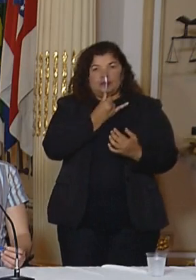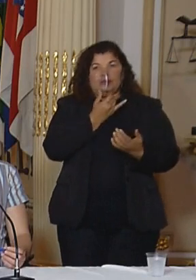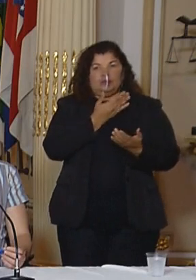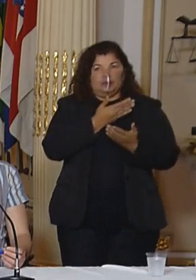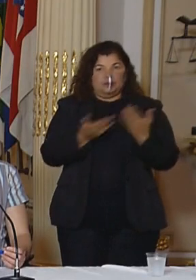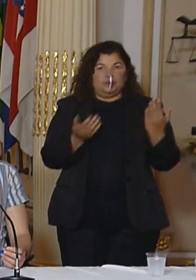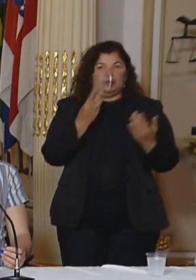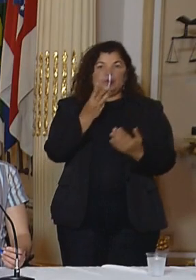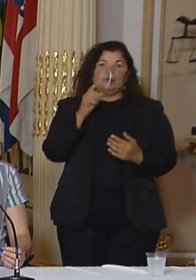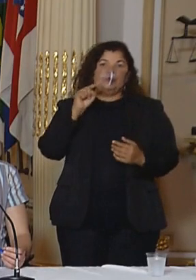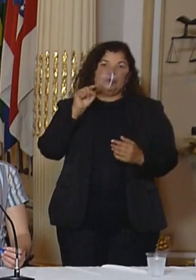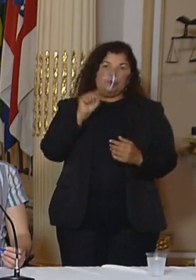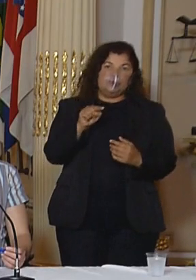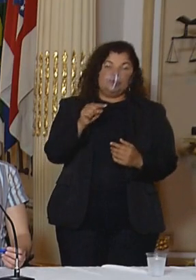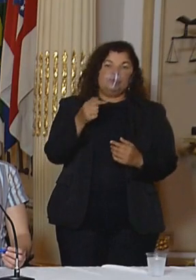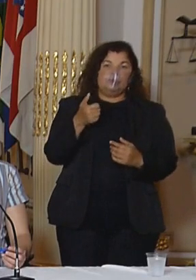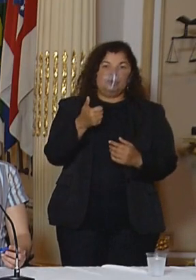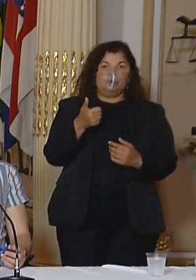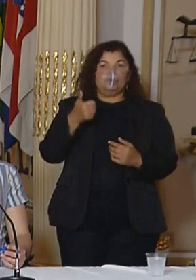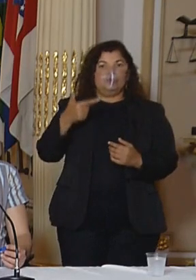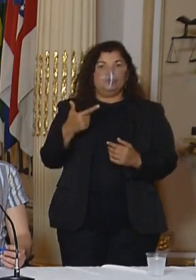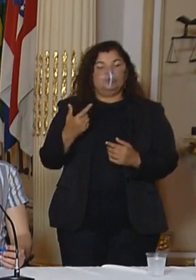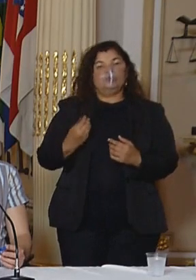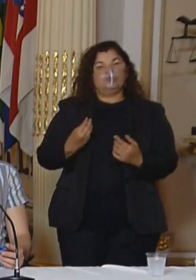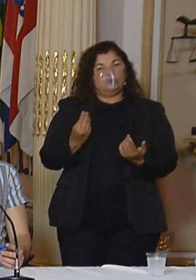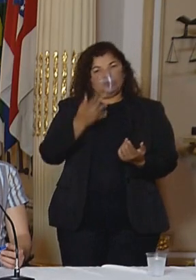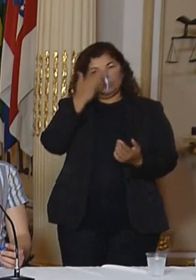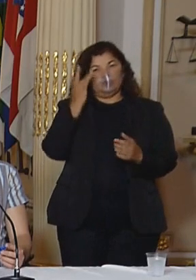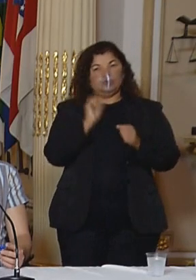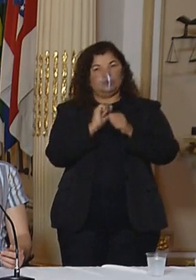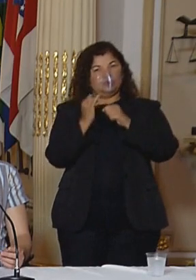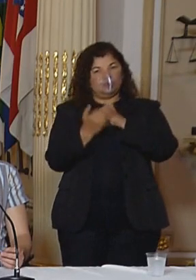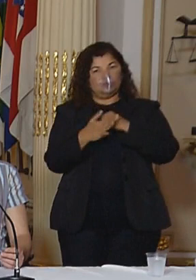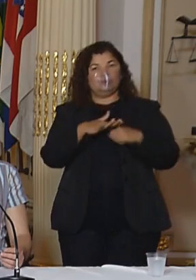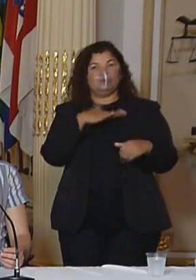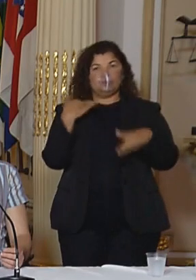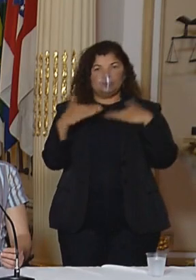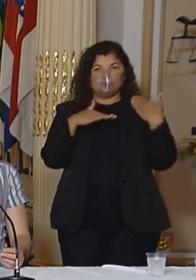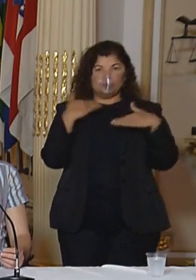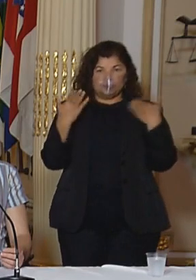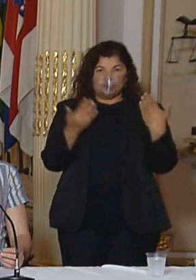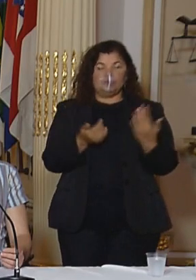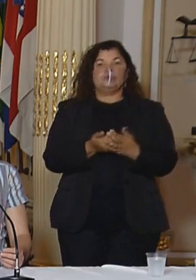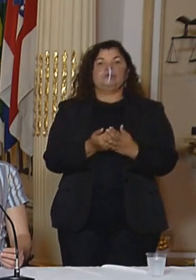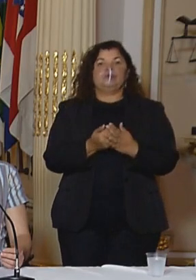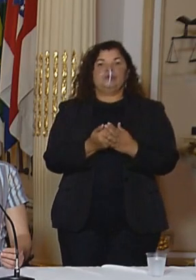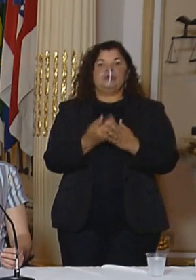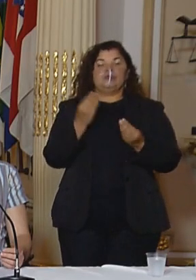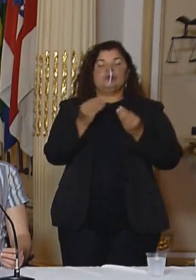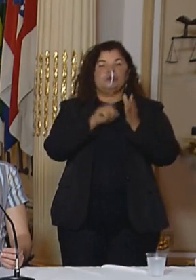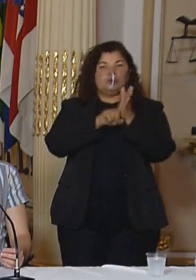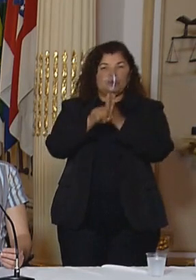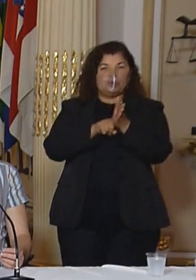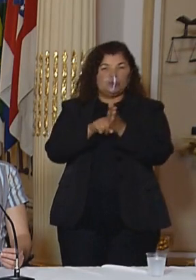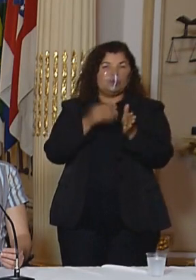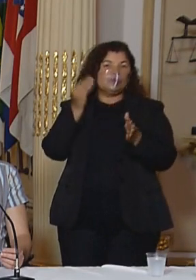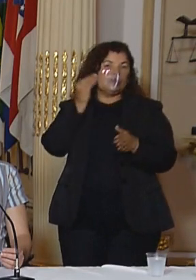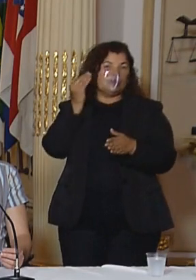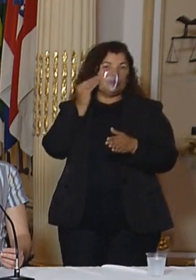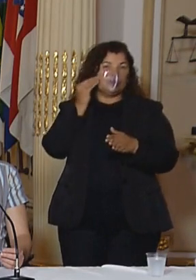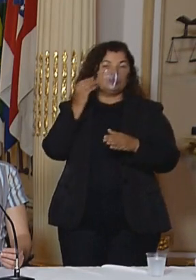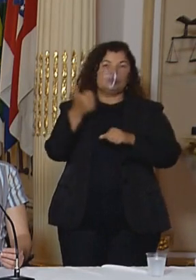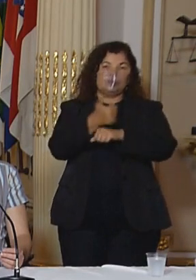já 3.012 vidas para a Covid-19 em nosso estado. Com relação à testagem dos profissionais de saúde, que